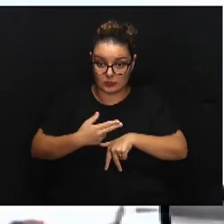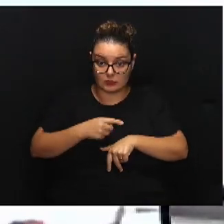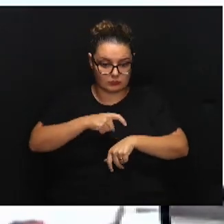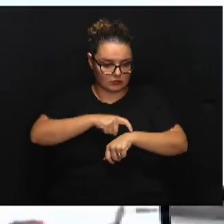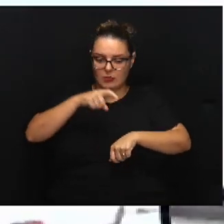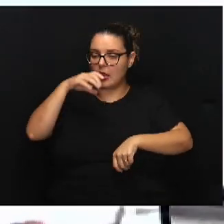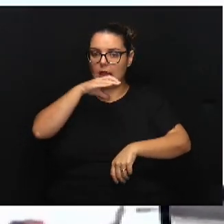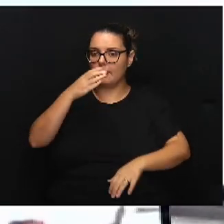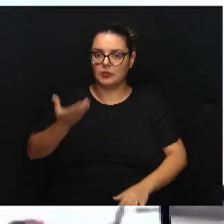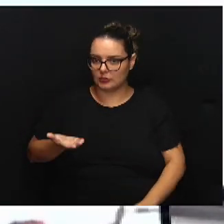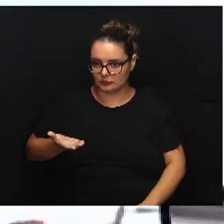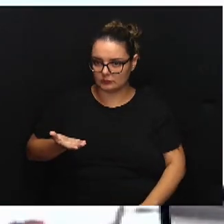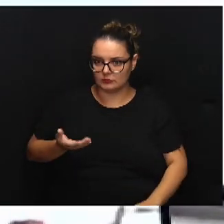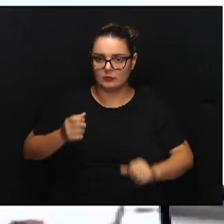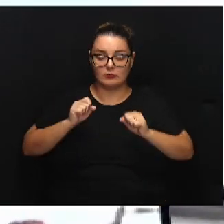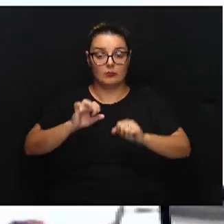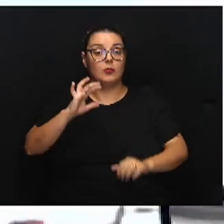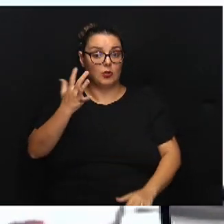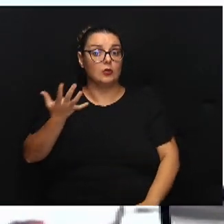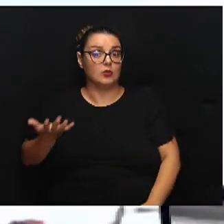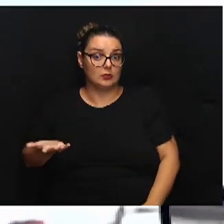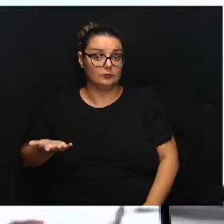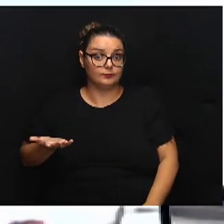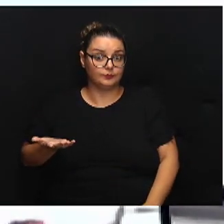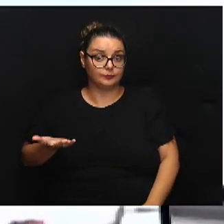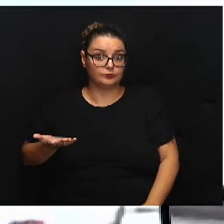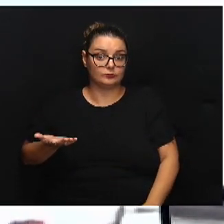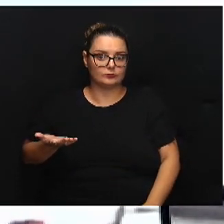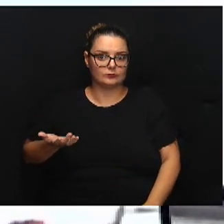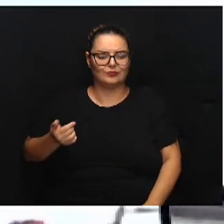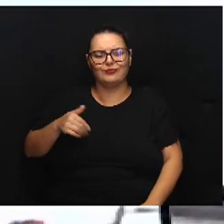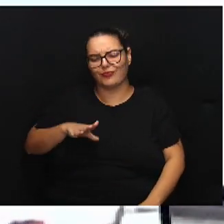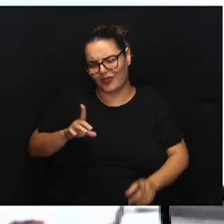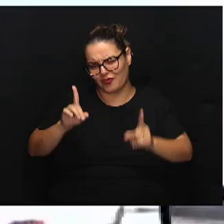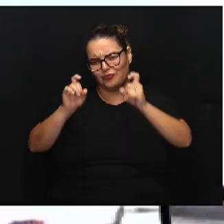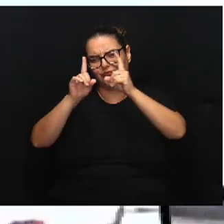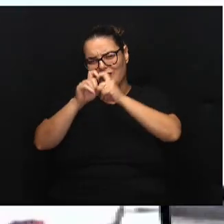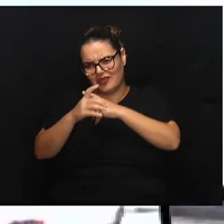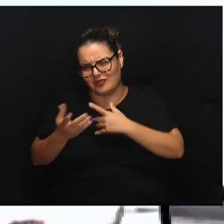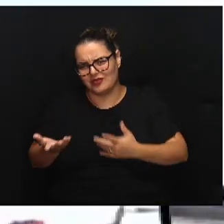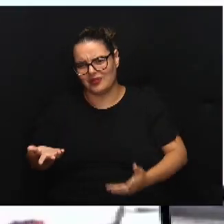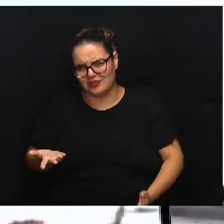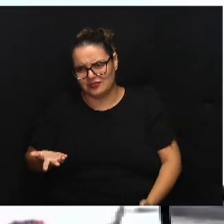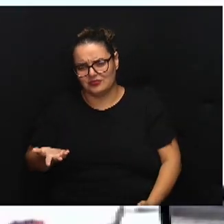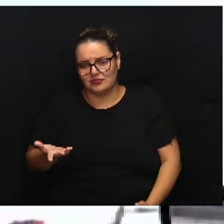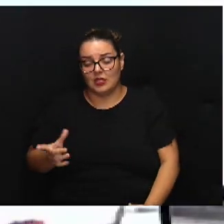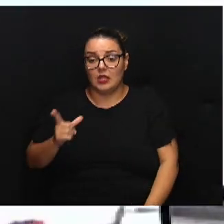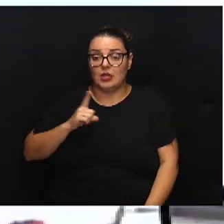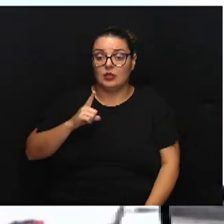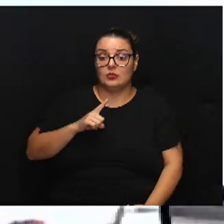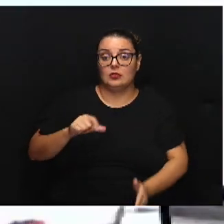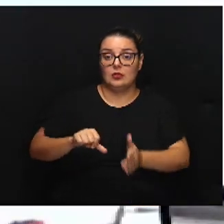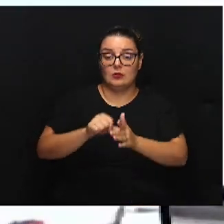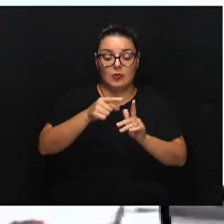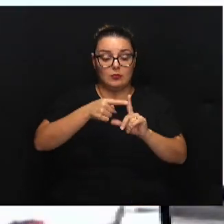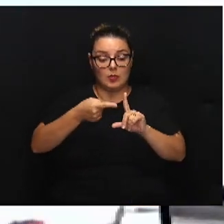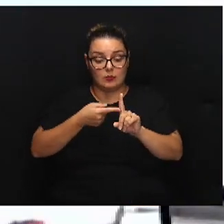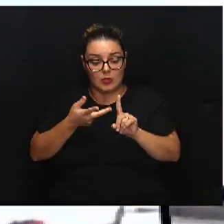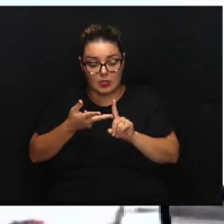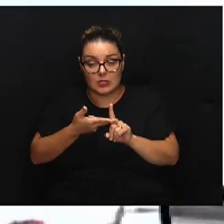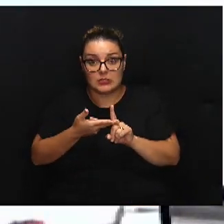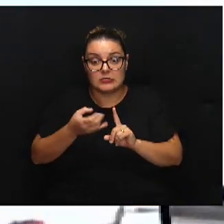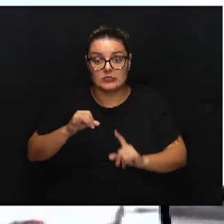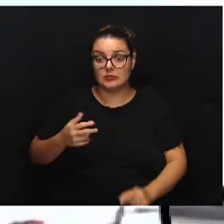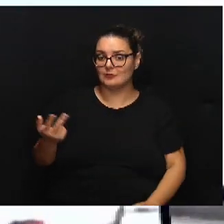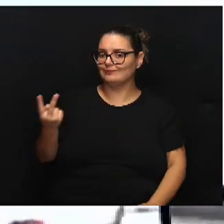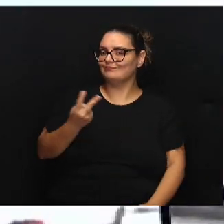imediatos que podem acontecer. E o mais complexo, sabe? Eu tenho a primeira cesárea, se eu fizer a segunda, a